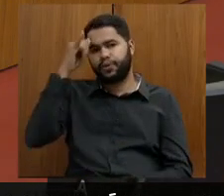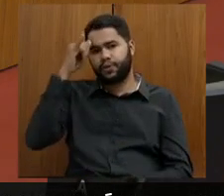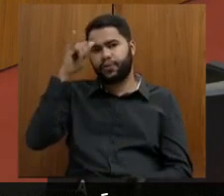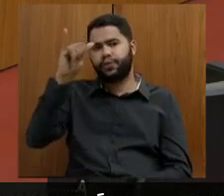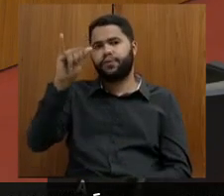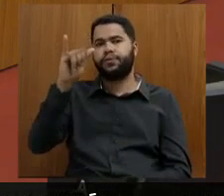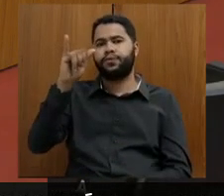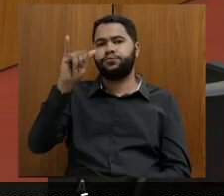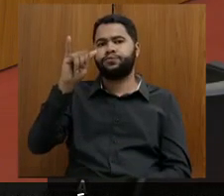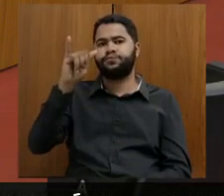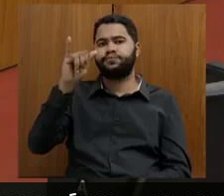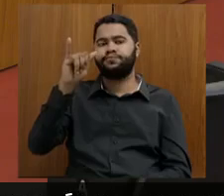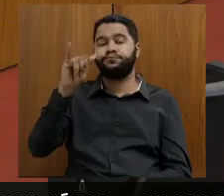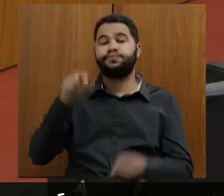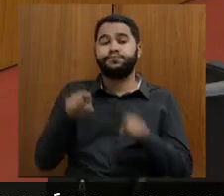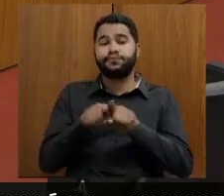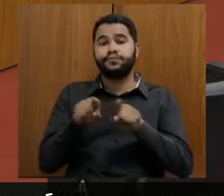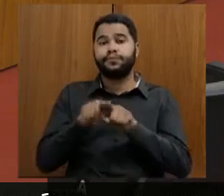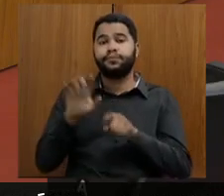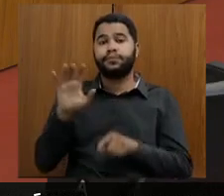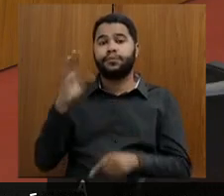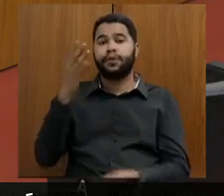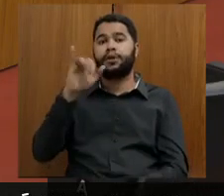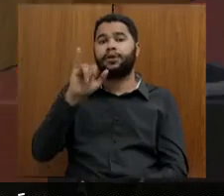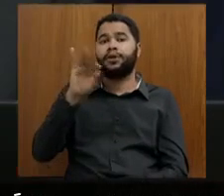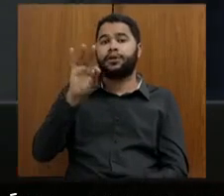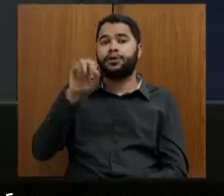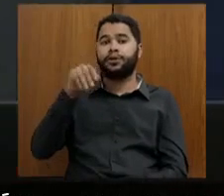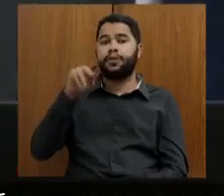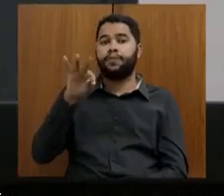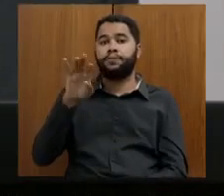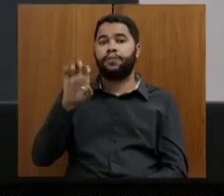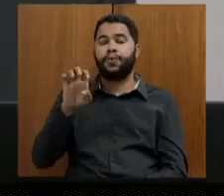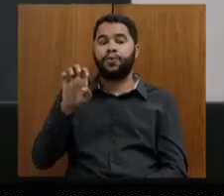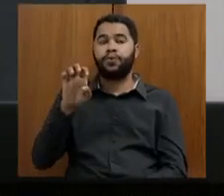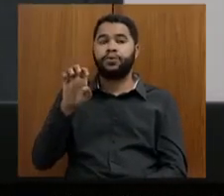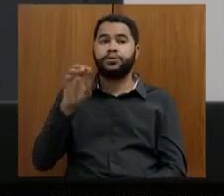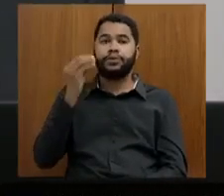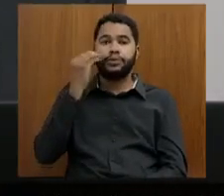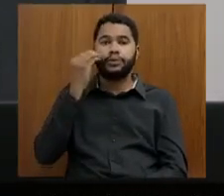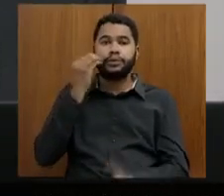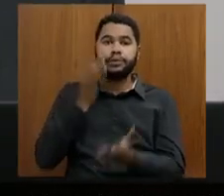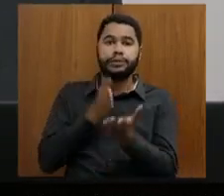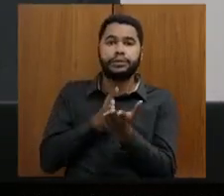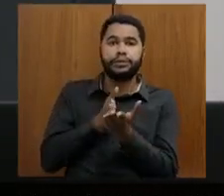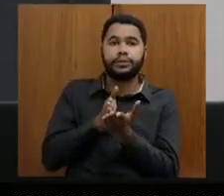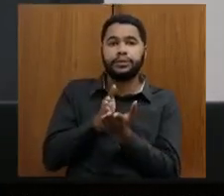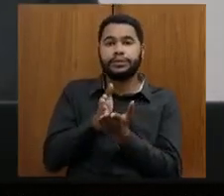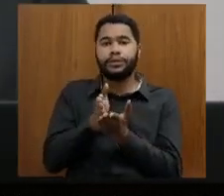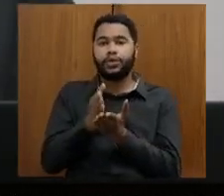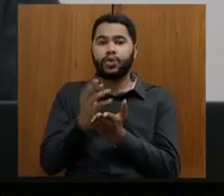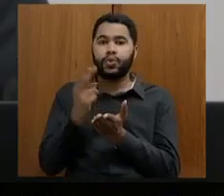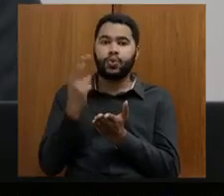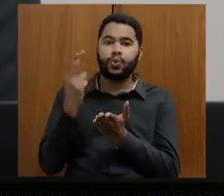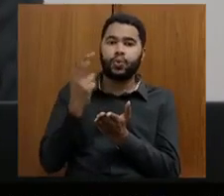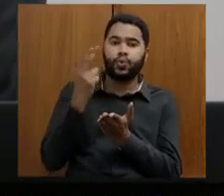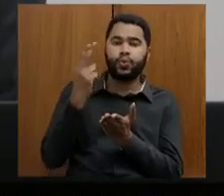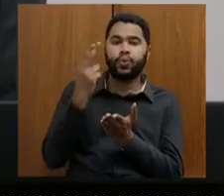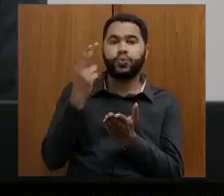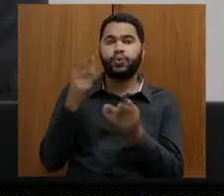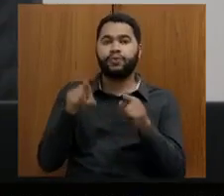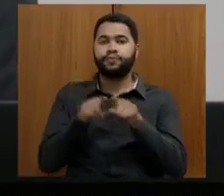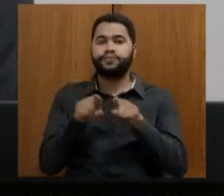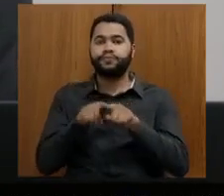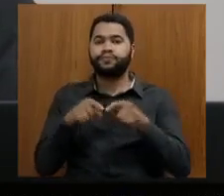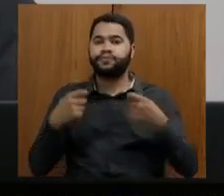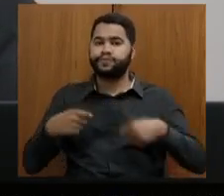evitado aquela tragédia tivemos Episódio Itamonte onde Comandante entendendo a a gravidade aí a a